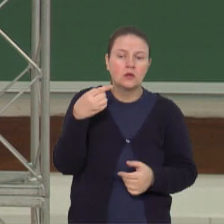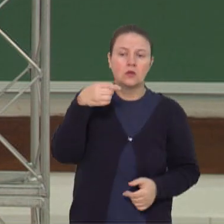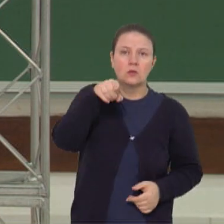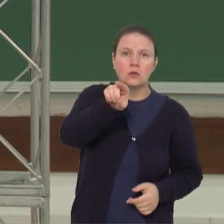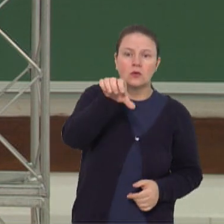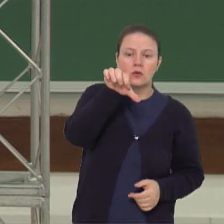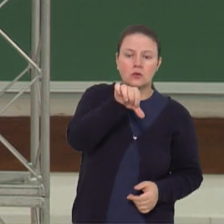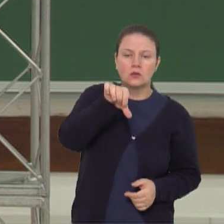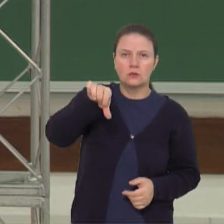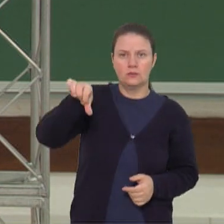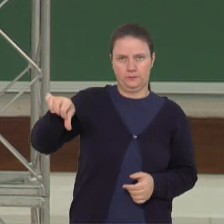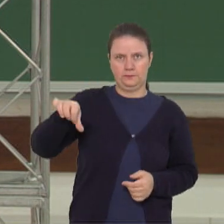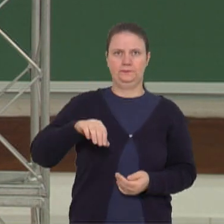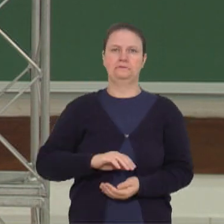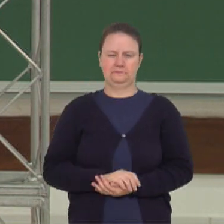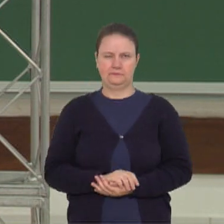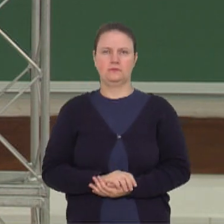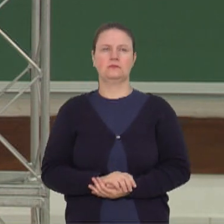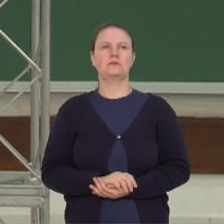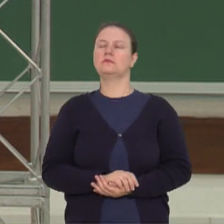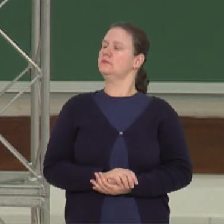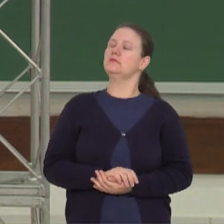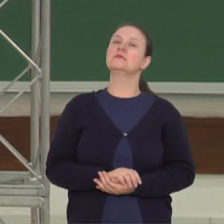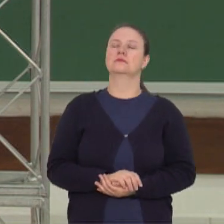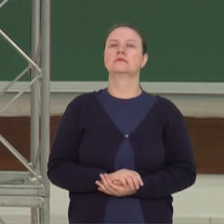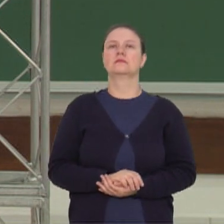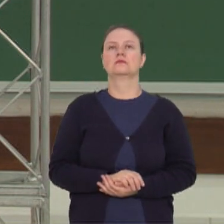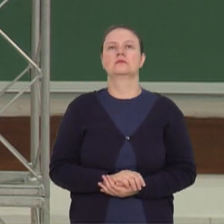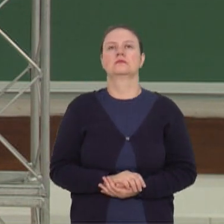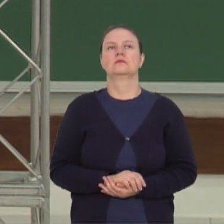1999. Ok?